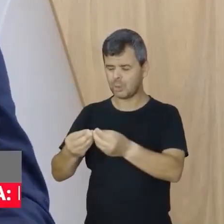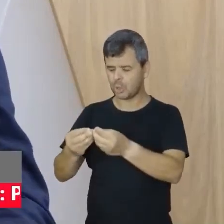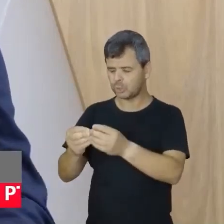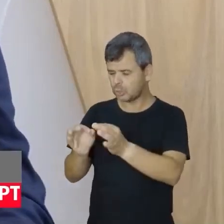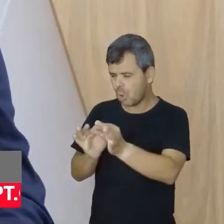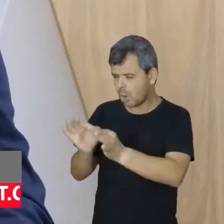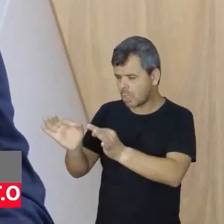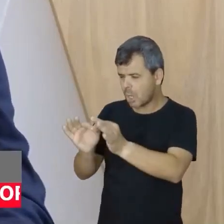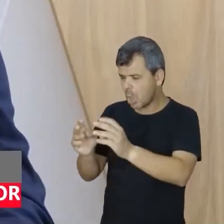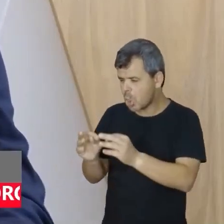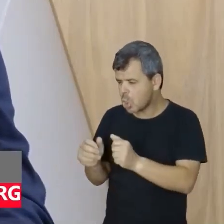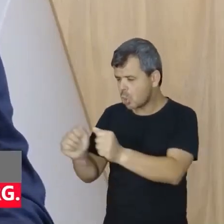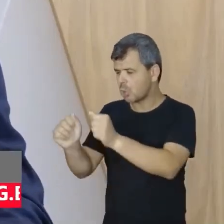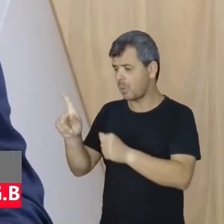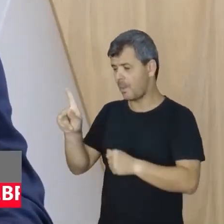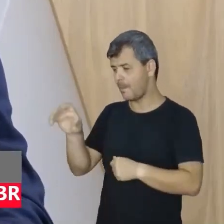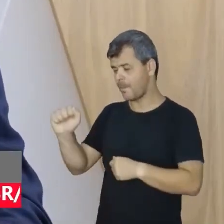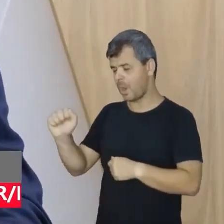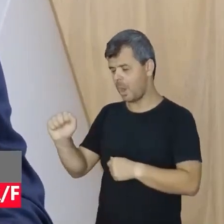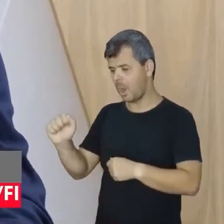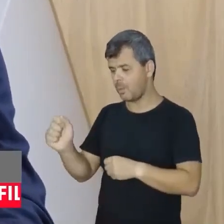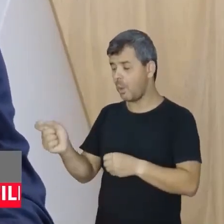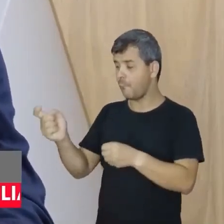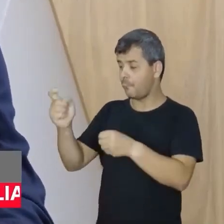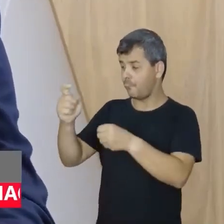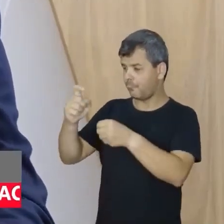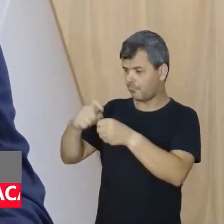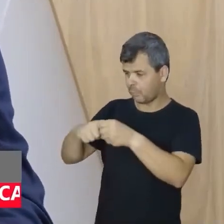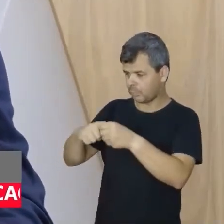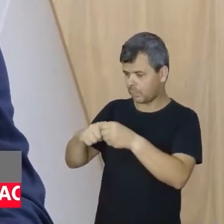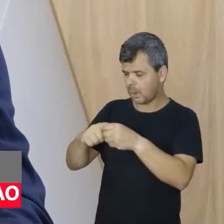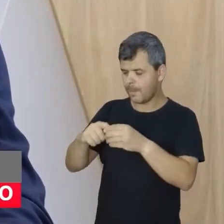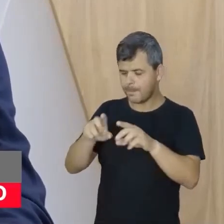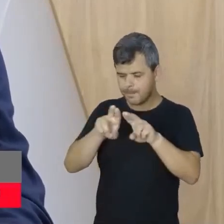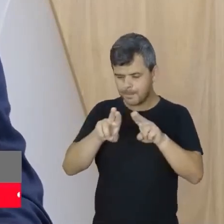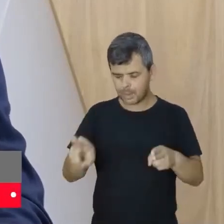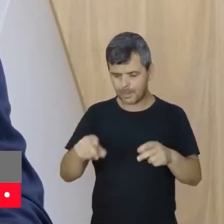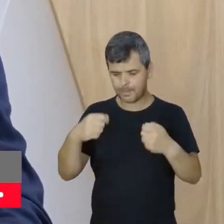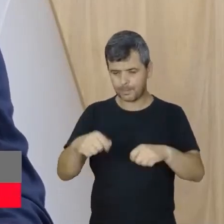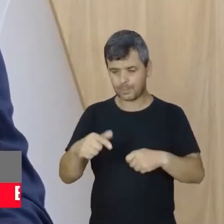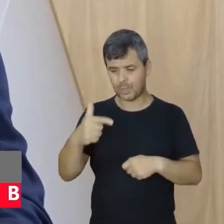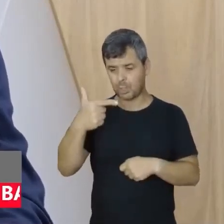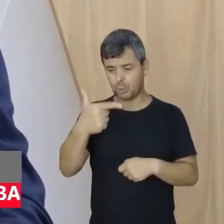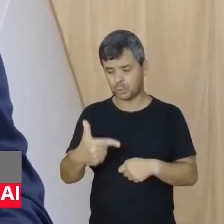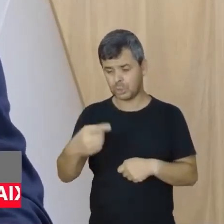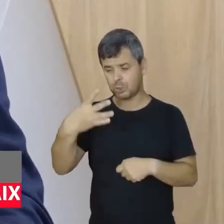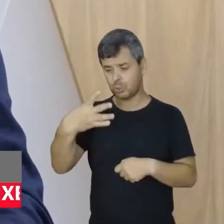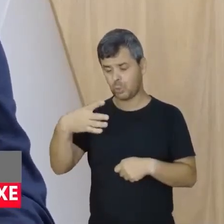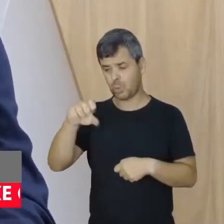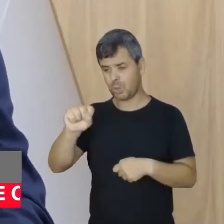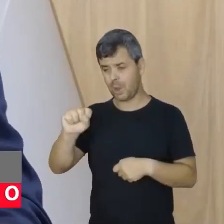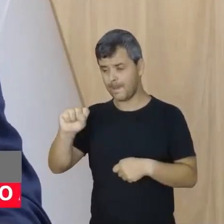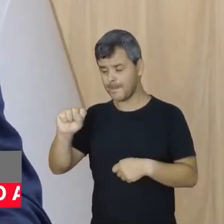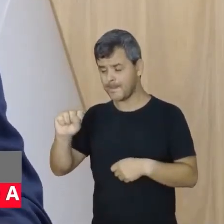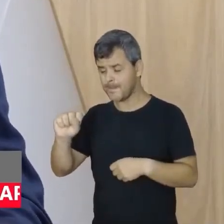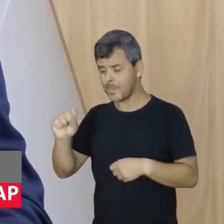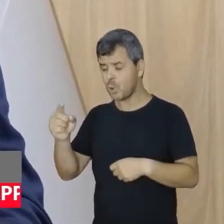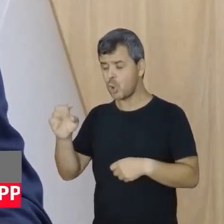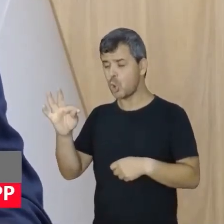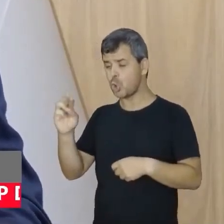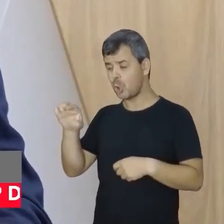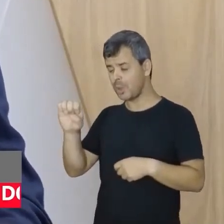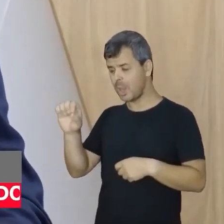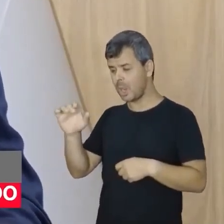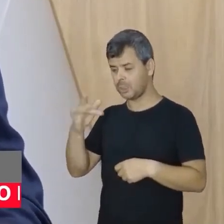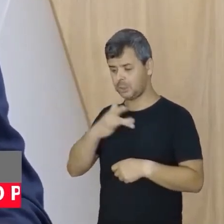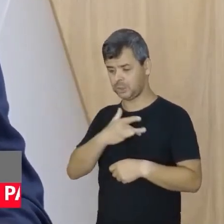todo o nosso PA, Amanda, nós vamos colocar na mesa de quem está precisando 248 mil toneladas de alimento